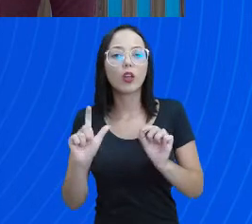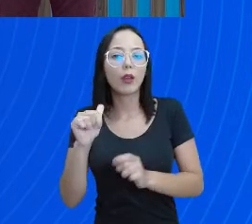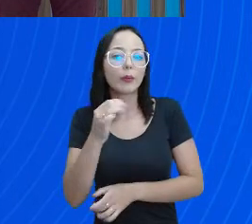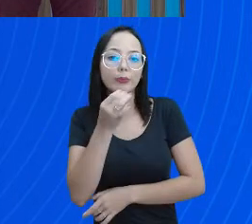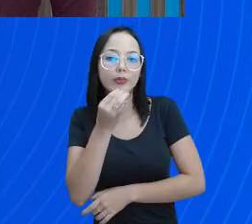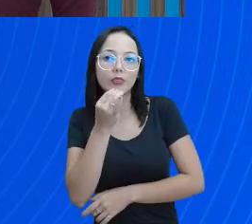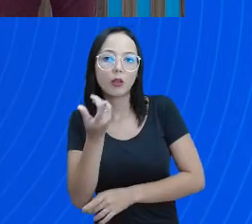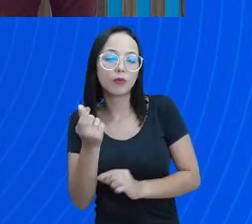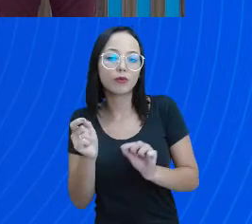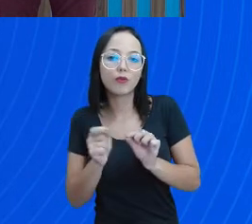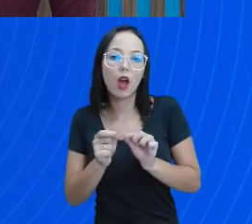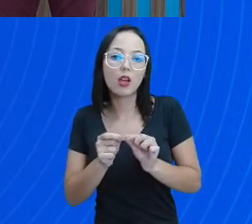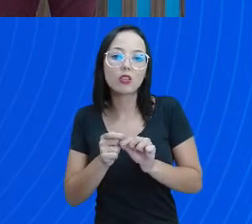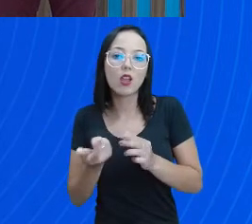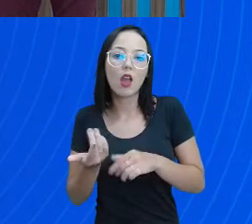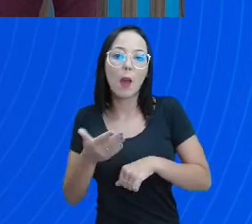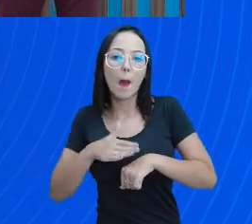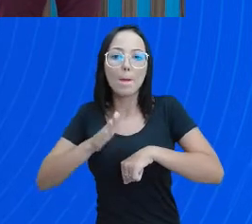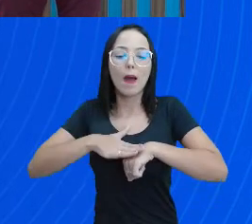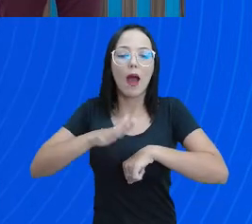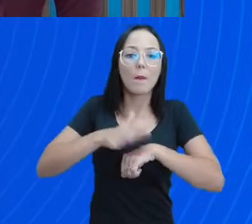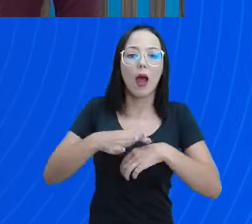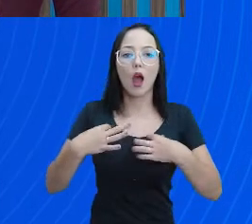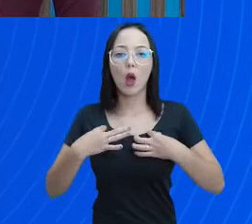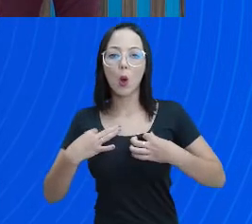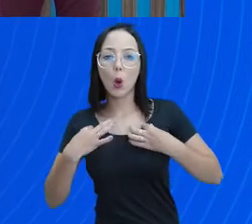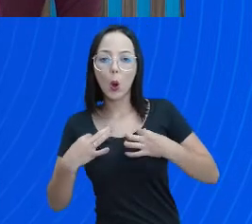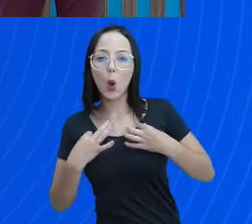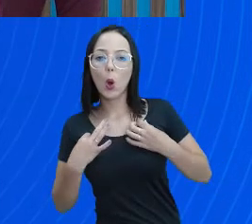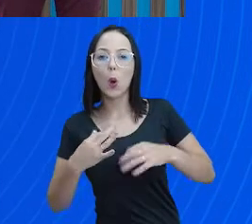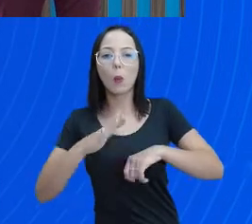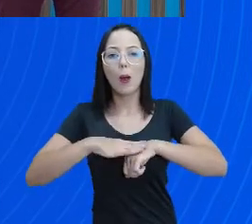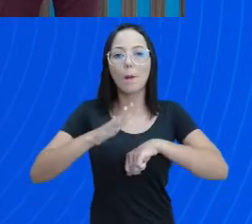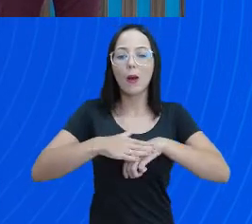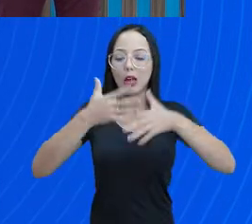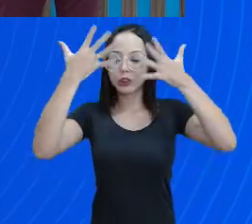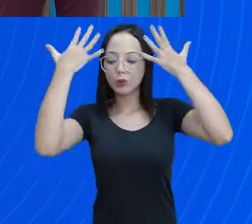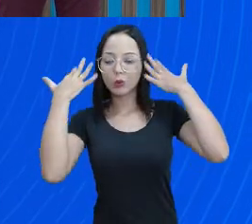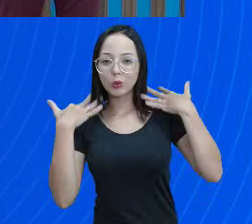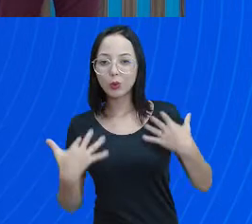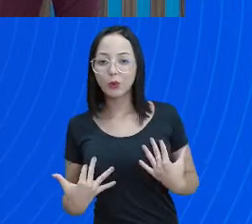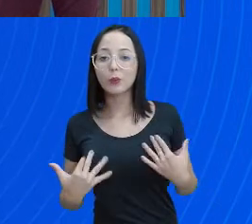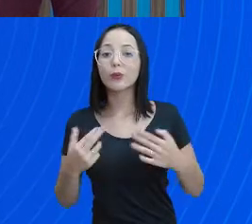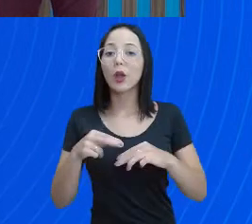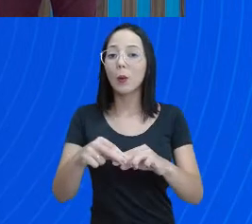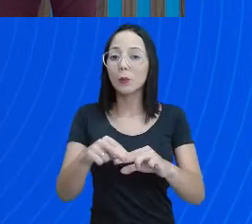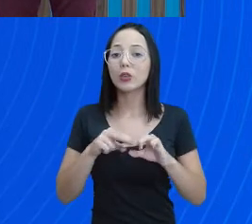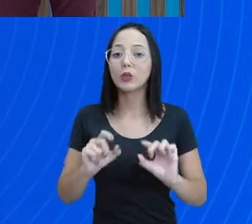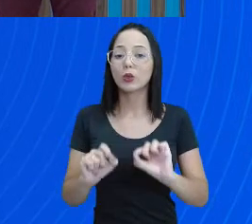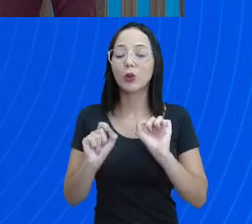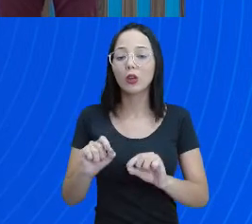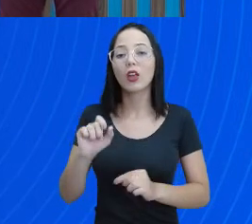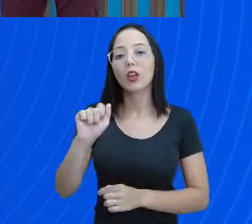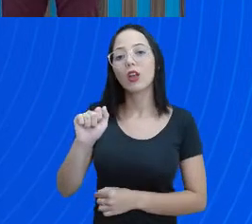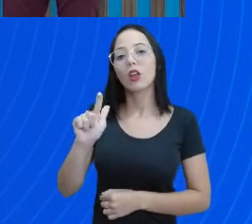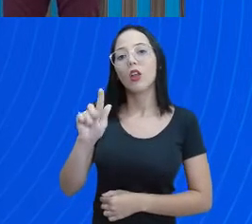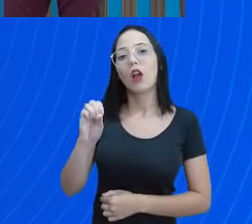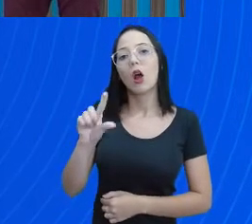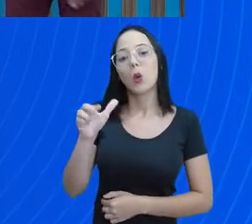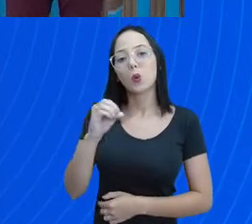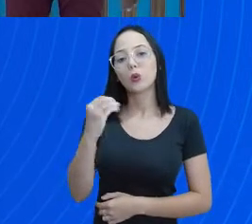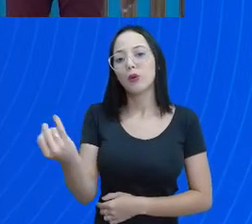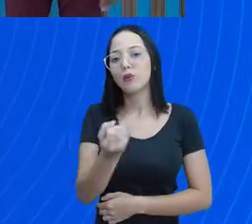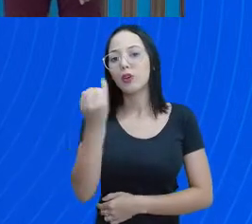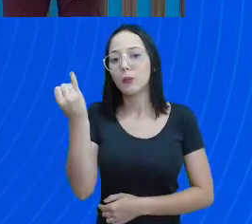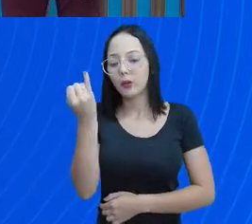fazer mais tecidos, mais roupas, mais uniformes, Isso. E aí por isso que o algodão foi muito importante nessa revolução.